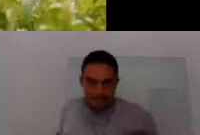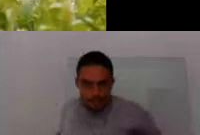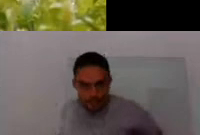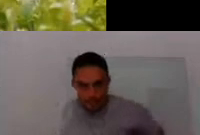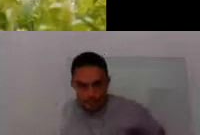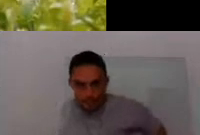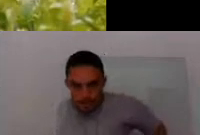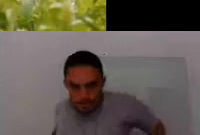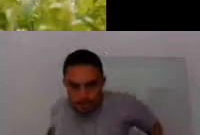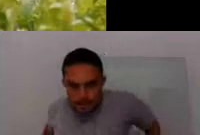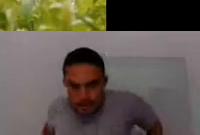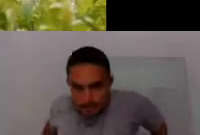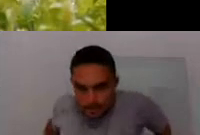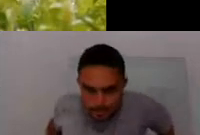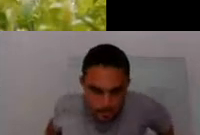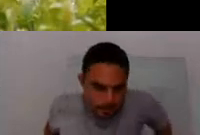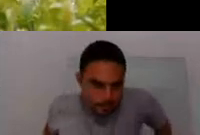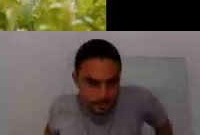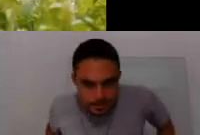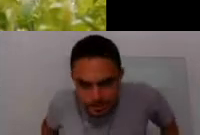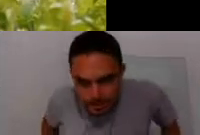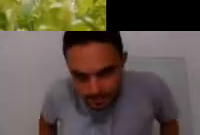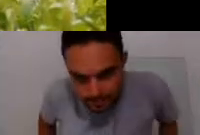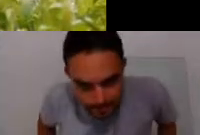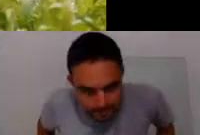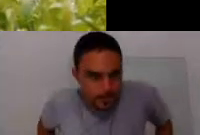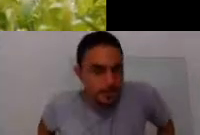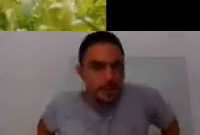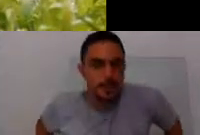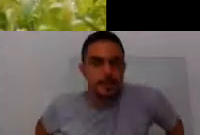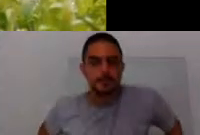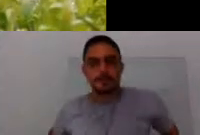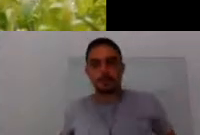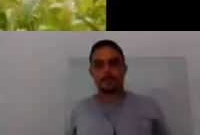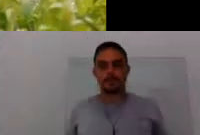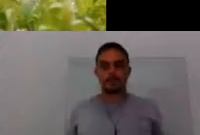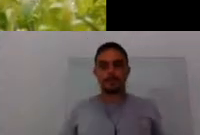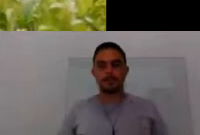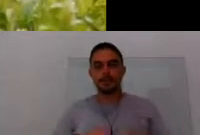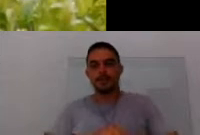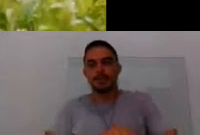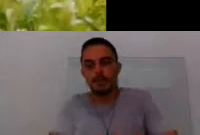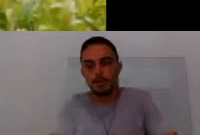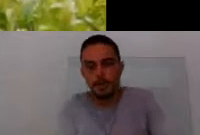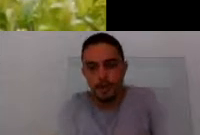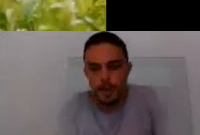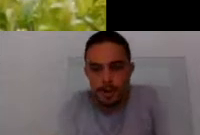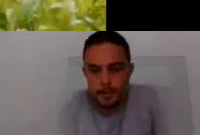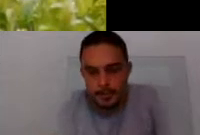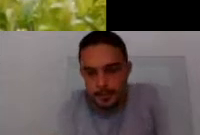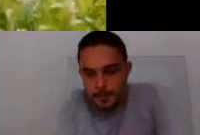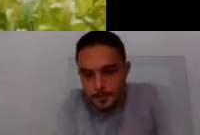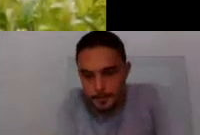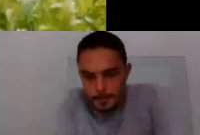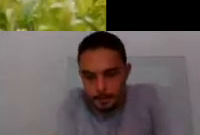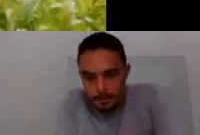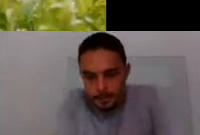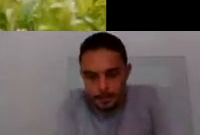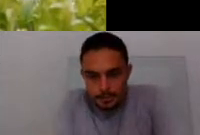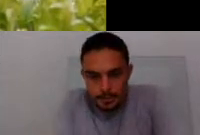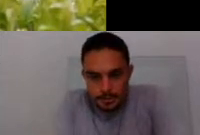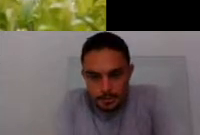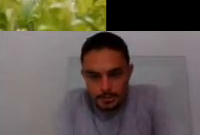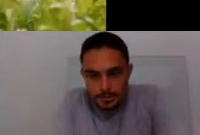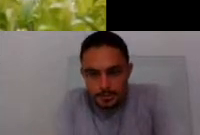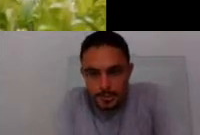Estou tentando adaptar de toda a forma aqui para ter um quadro para vocês conseguirem ver. Vou tentar, para a próxima semana, colocar uma câmera aqui